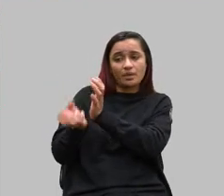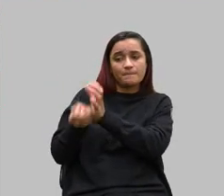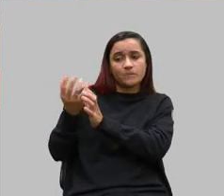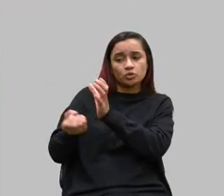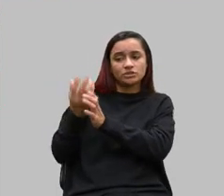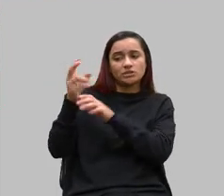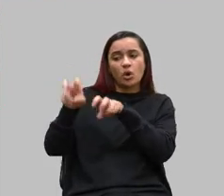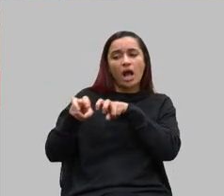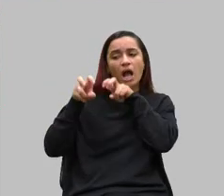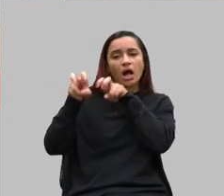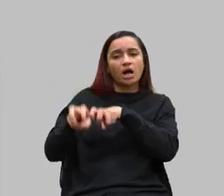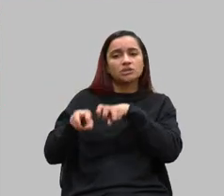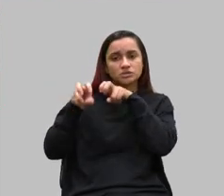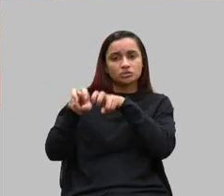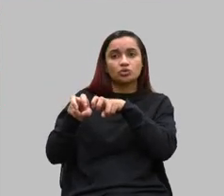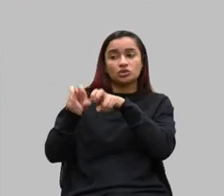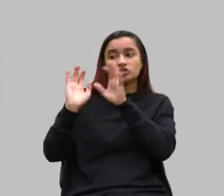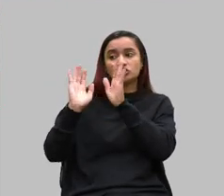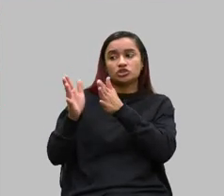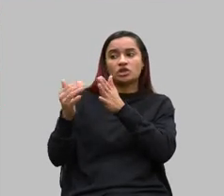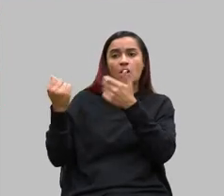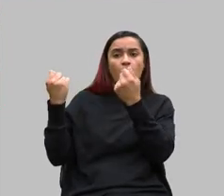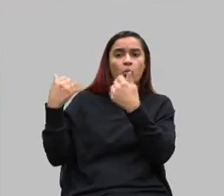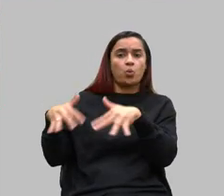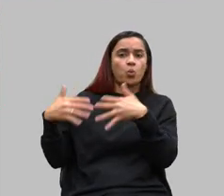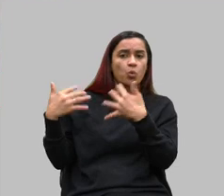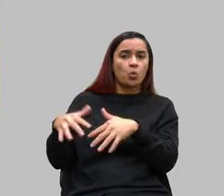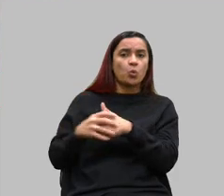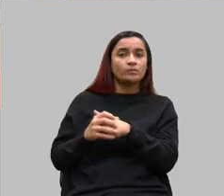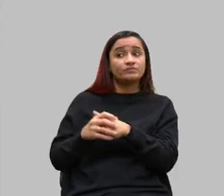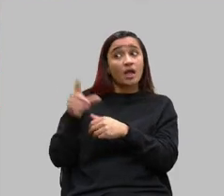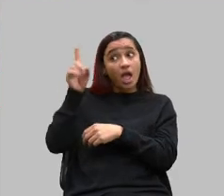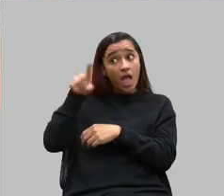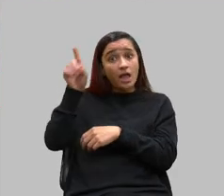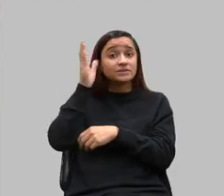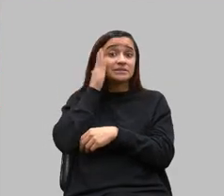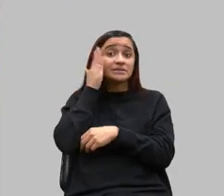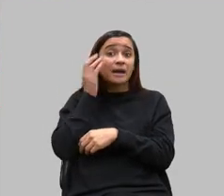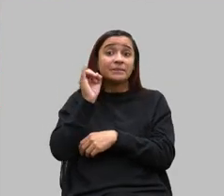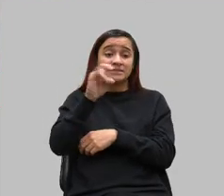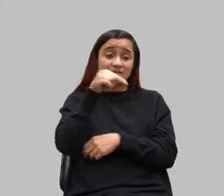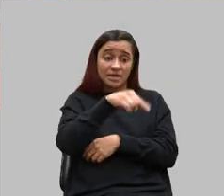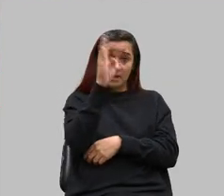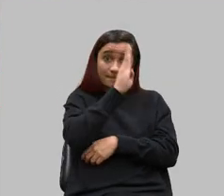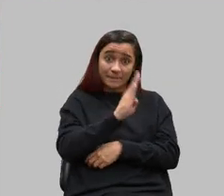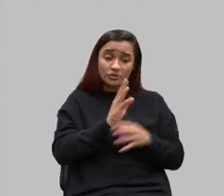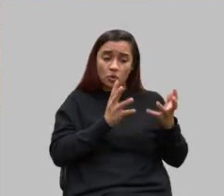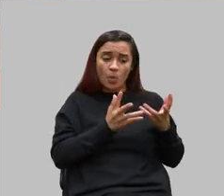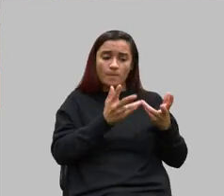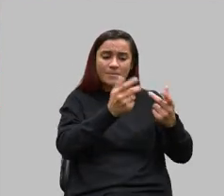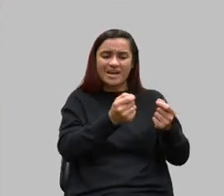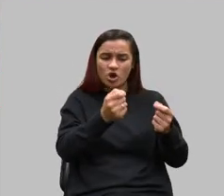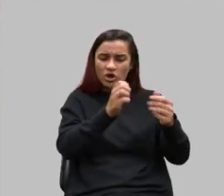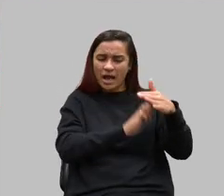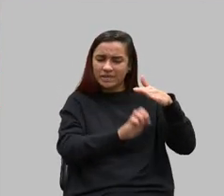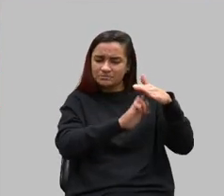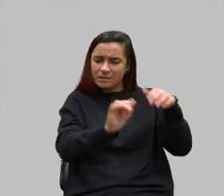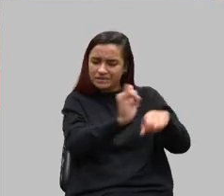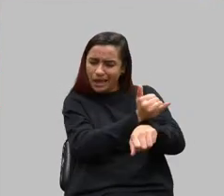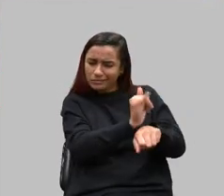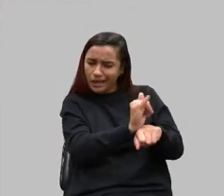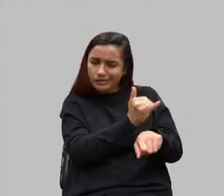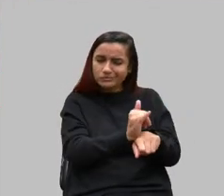agrícola que está altíssimo e sabe muito bem que se o Brasil melhorar o escamento Logístico vai ficar inviável